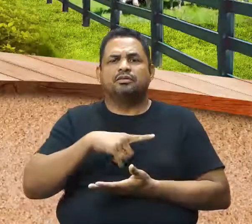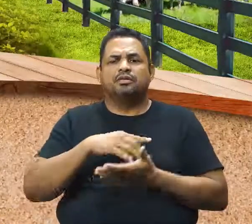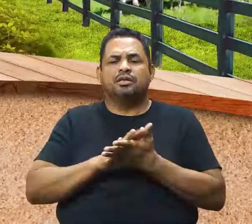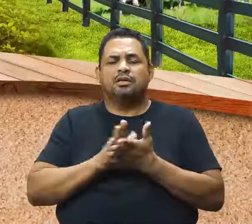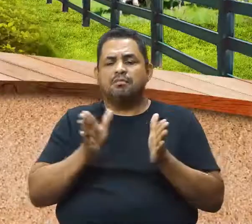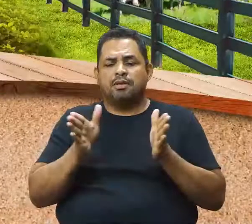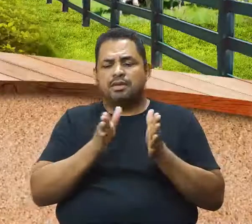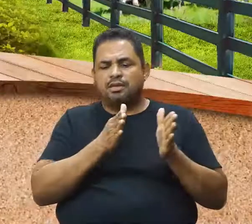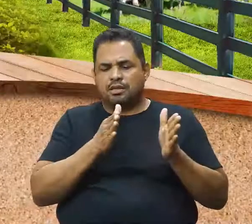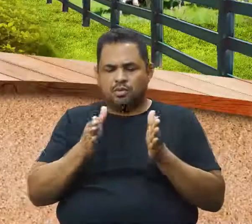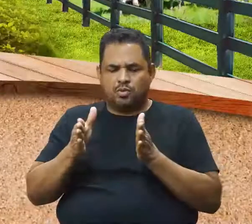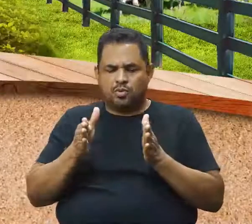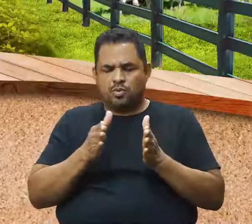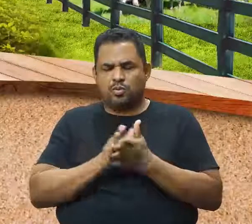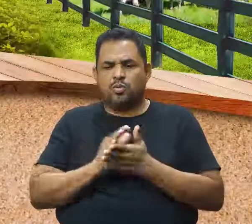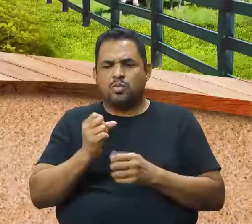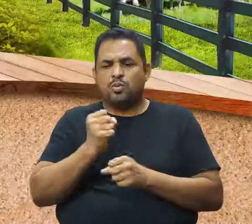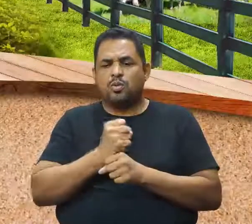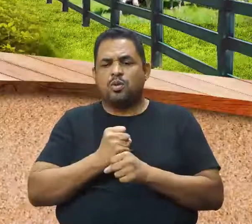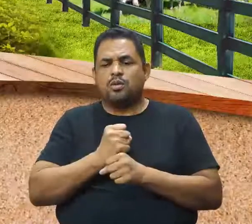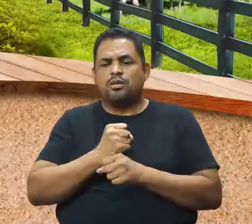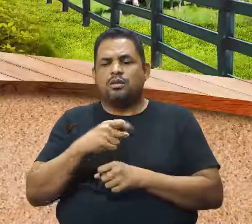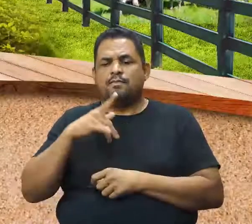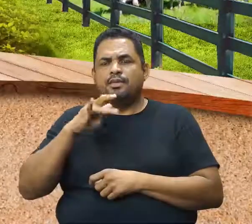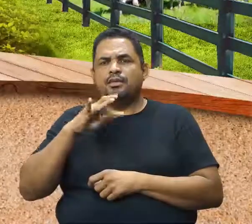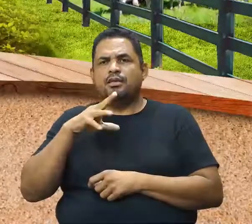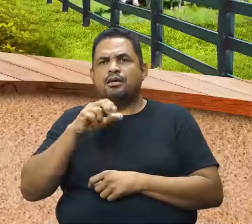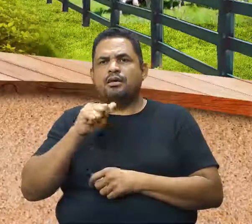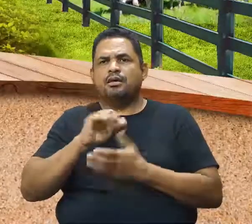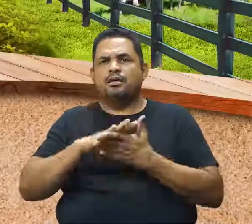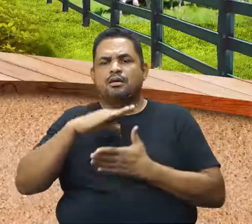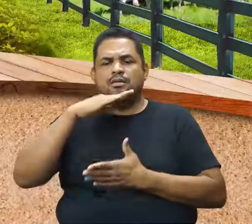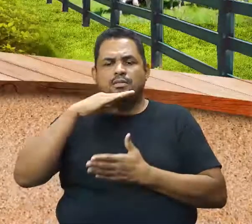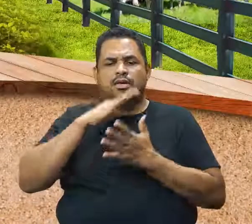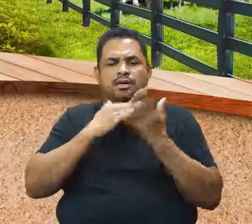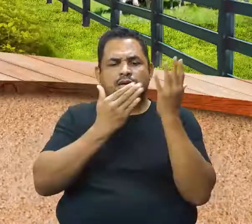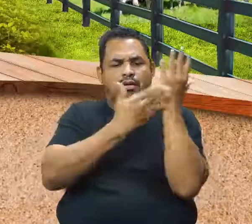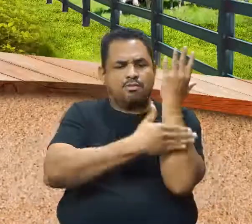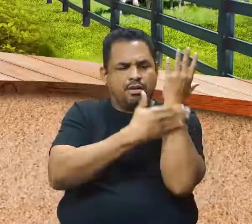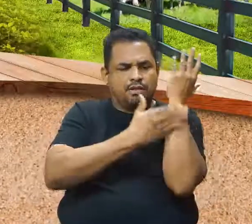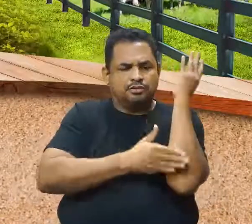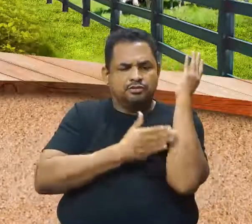pitaia, produção de pitaia, produção de manga, produção de abacaxi.